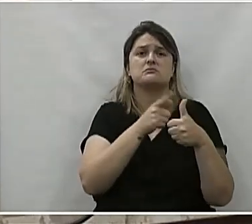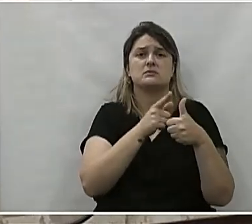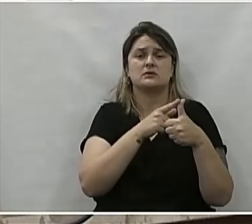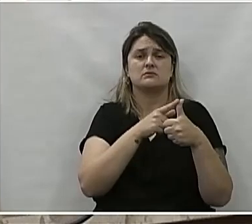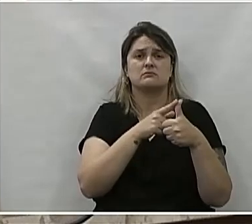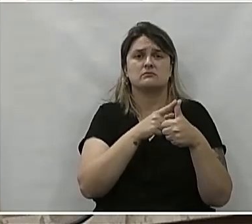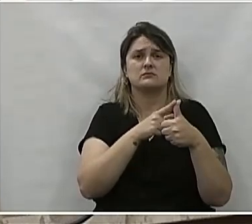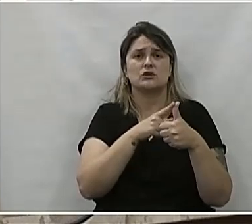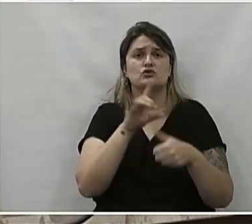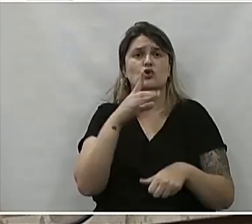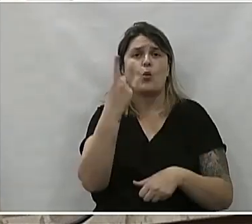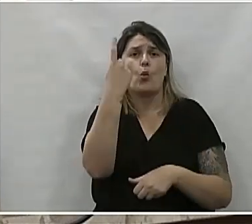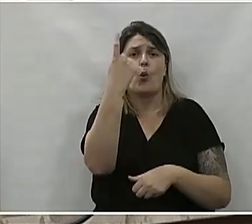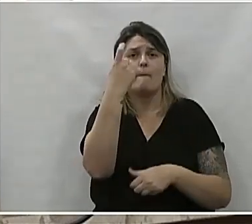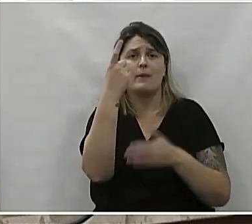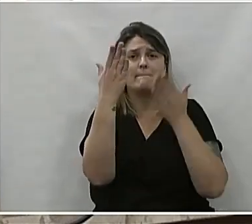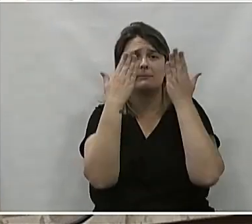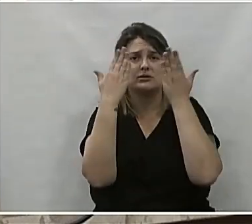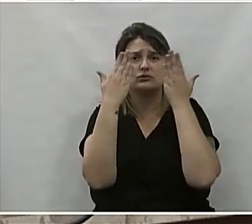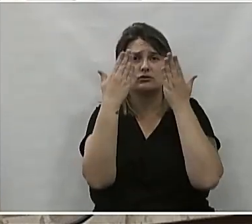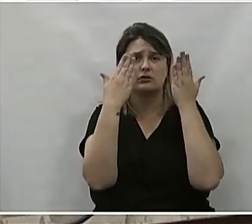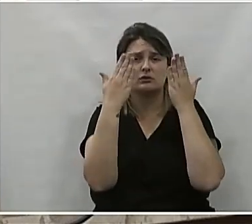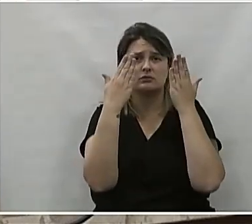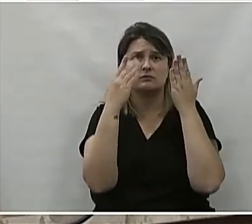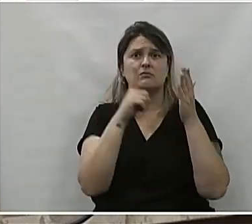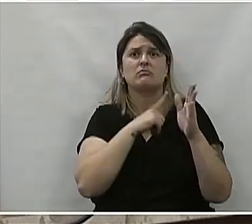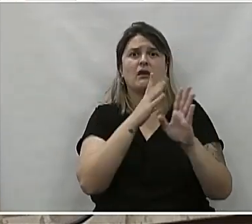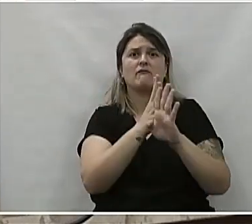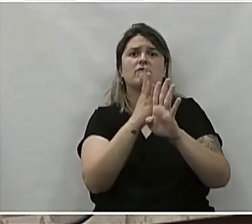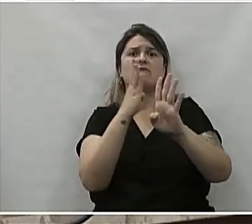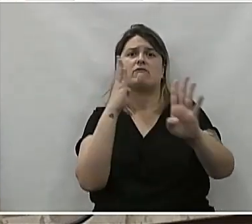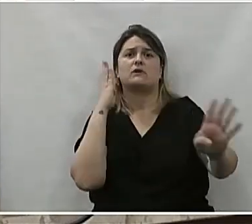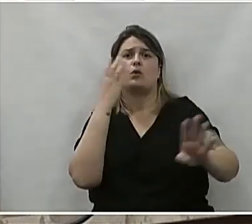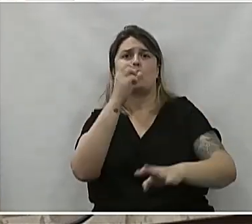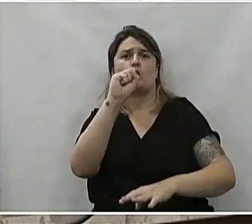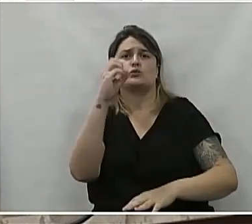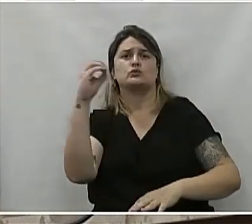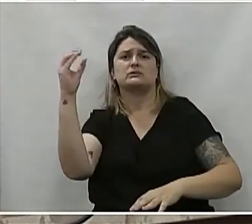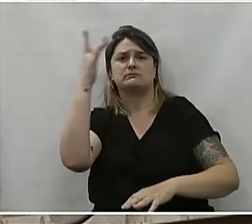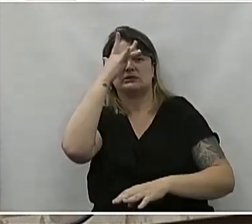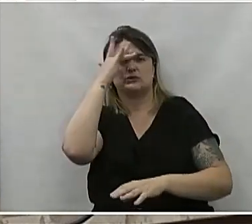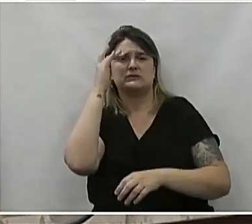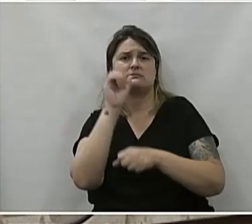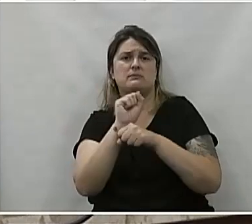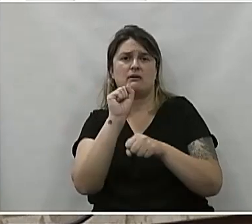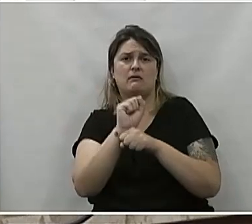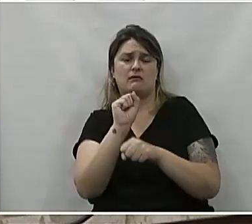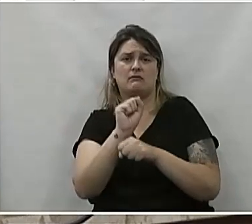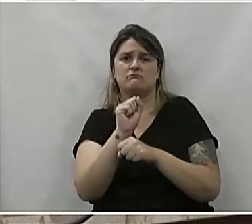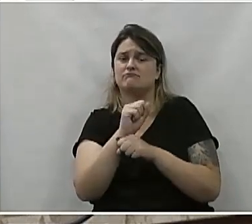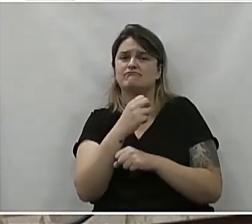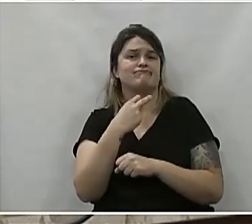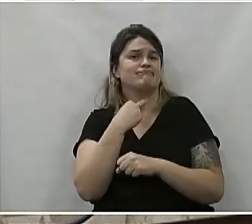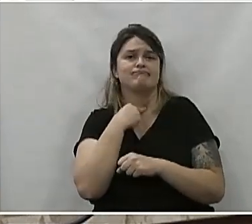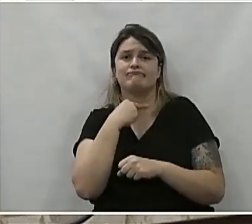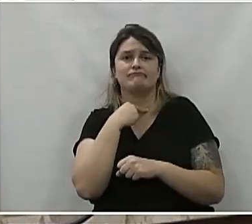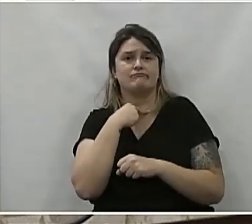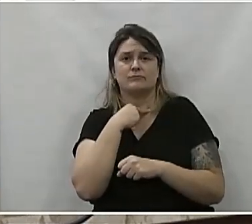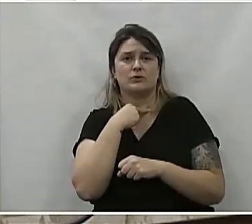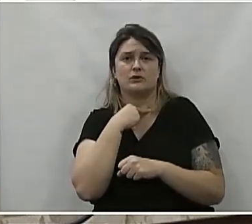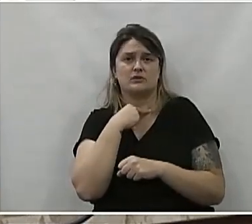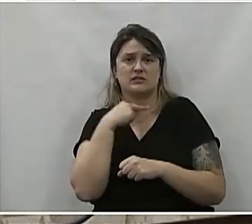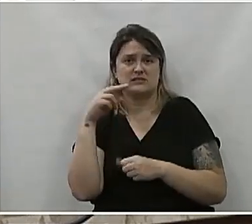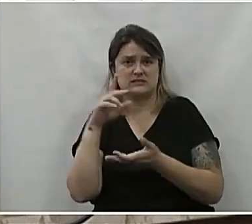A gente tem hoje Uma psicóloga Na atenção primária E uma lista de espera De mais de 800 pessoas E a gente não pode Deixar